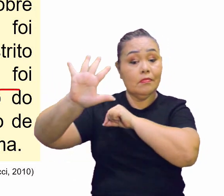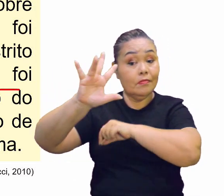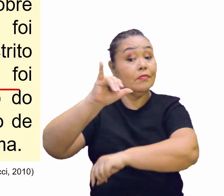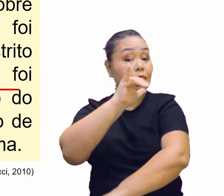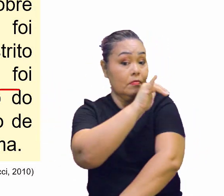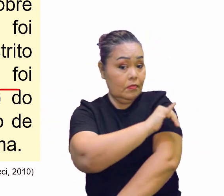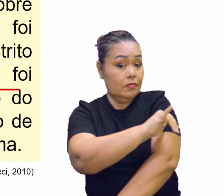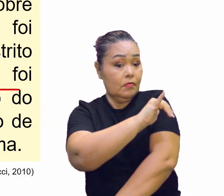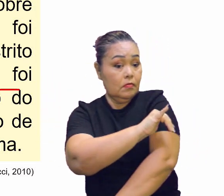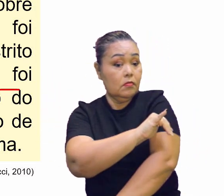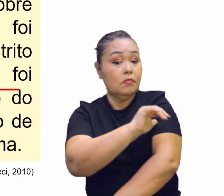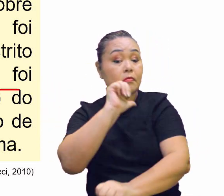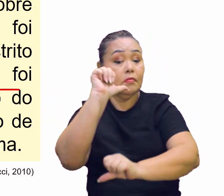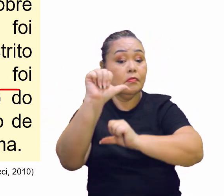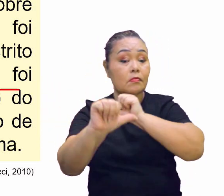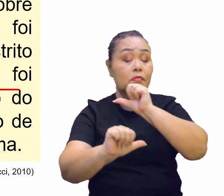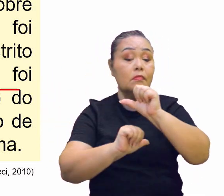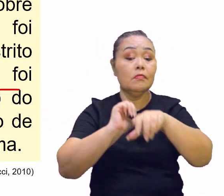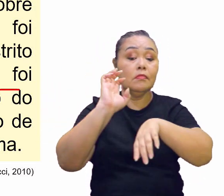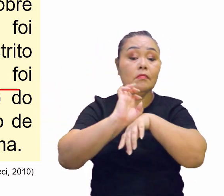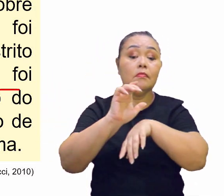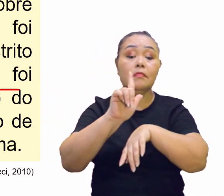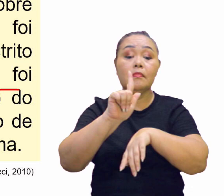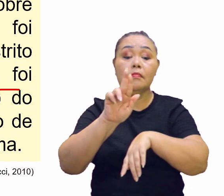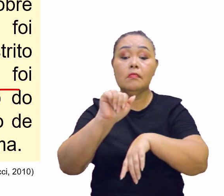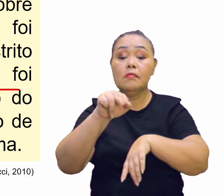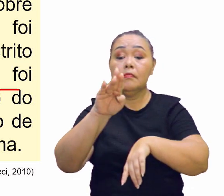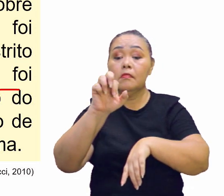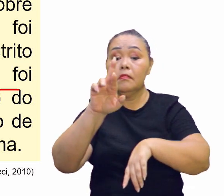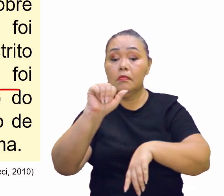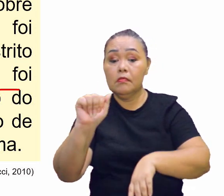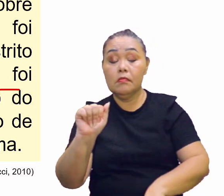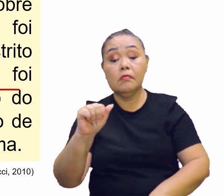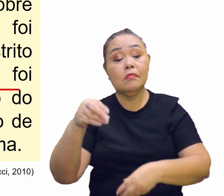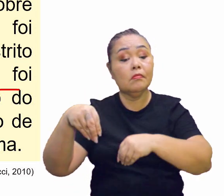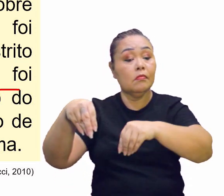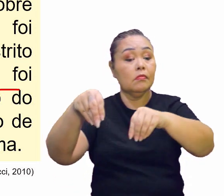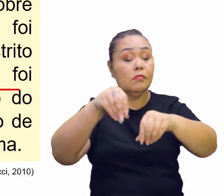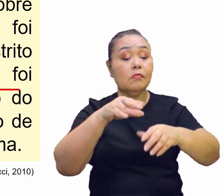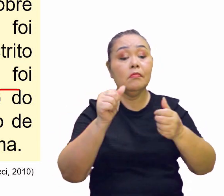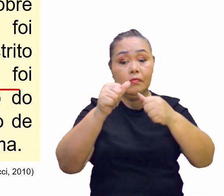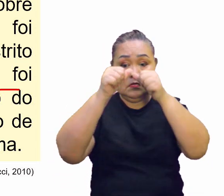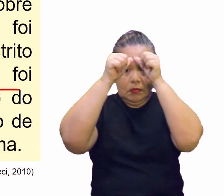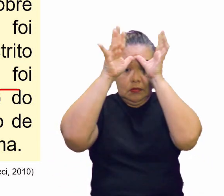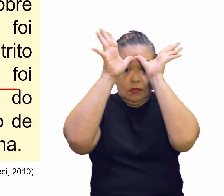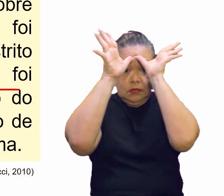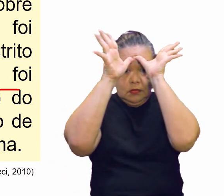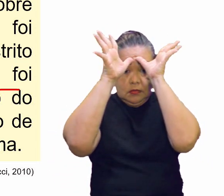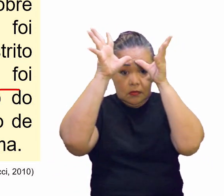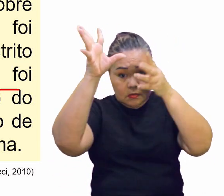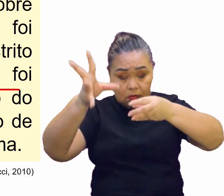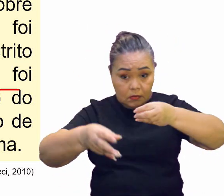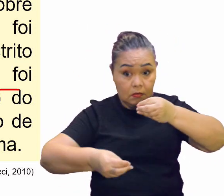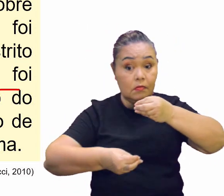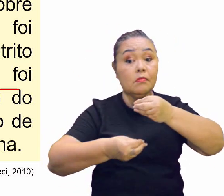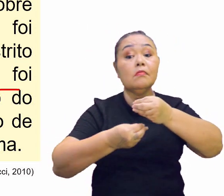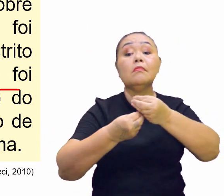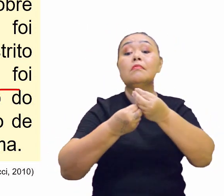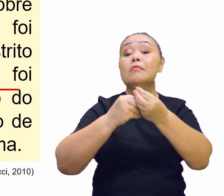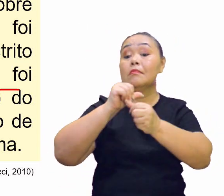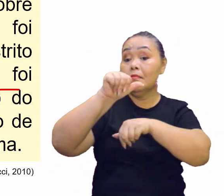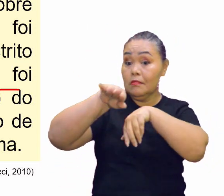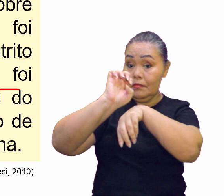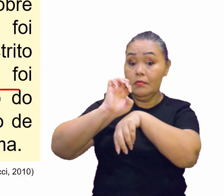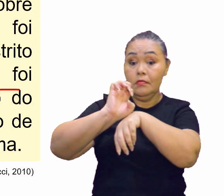no Rio de Janeiro, foi transformado no estado da Guanabara. O território do Acre foi elevado à categoria